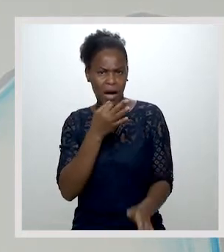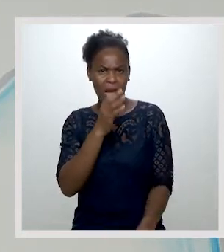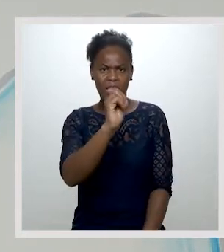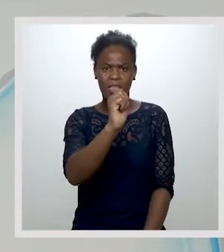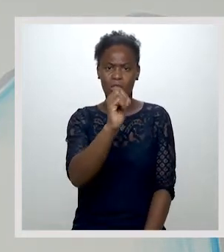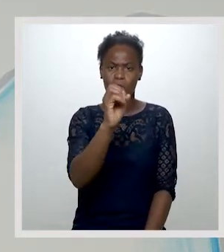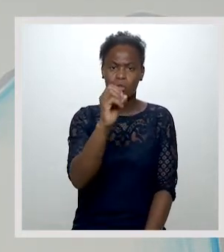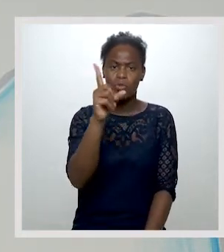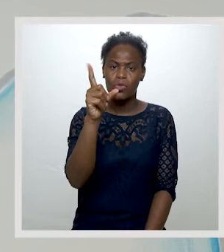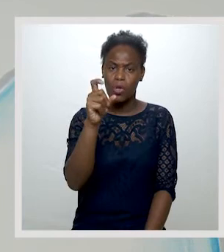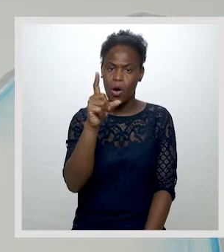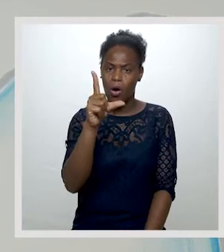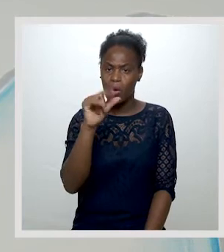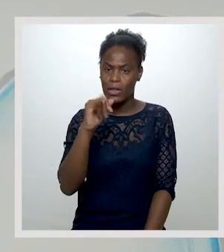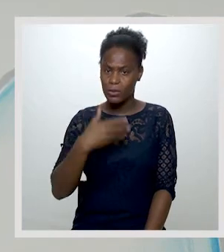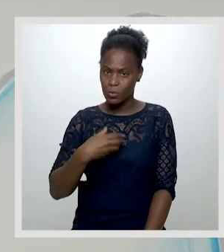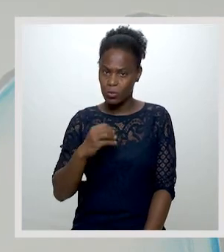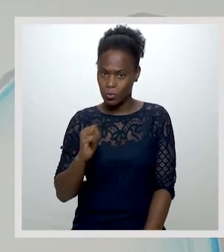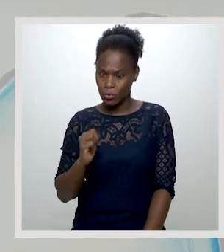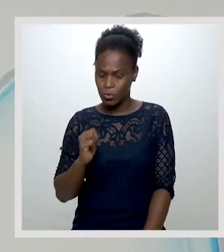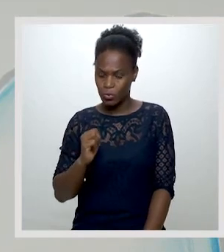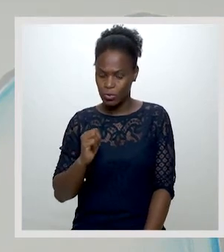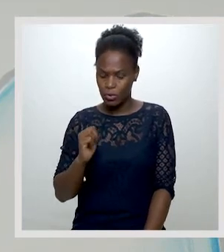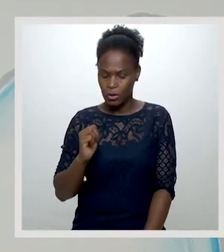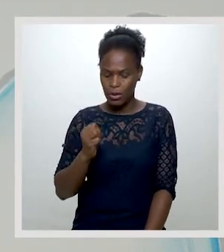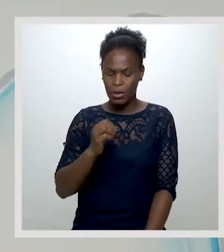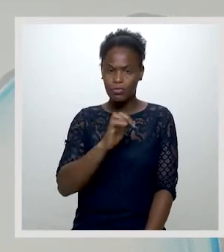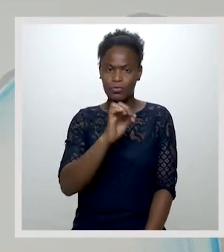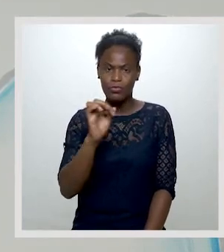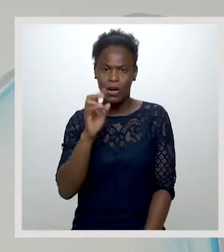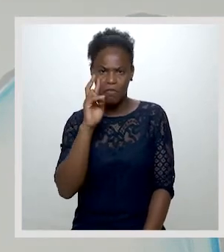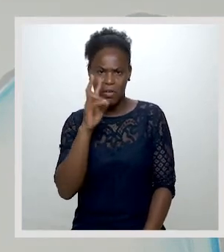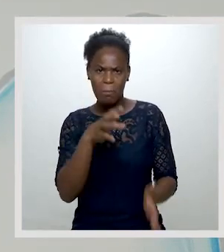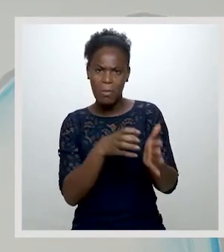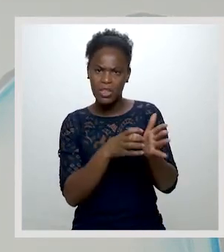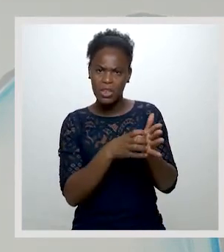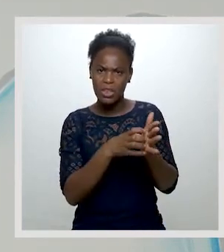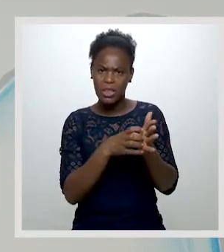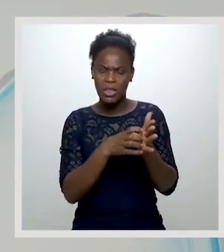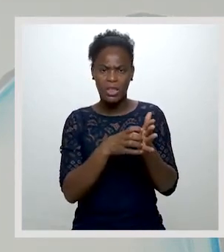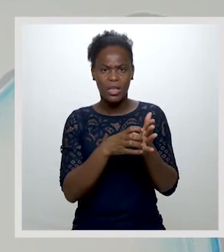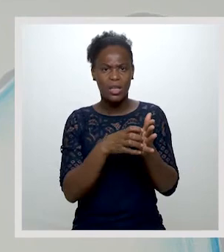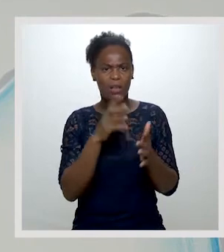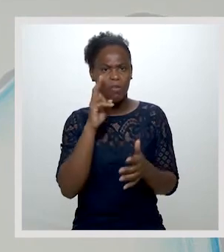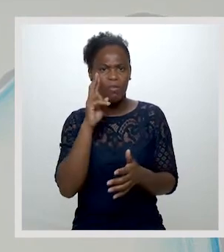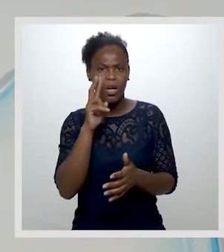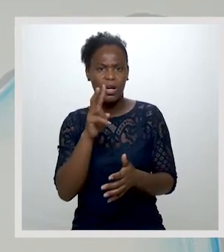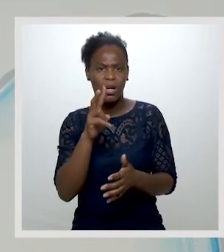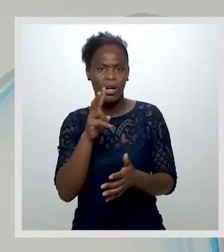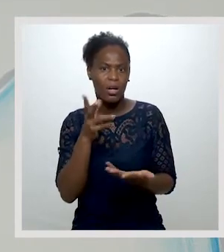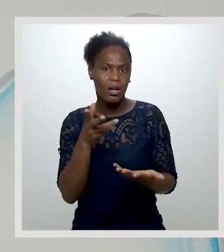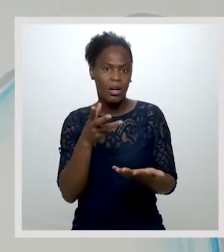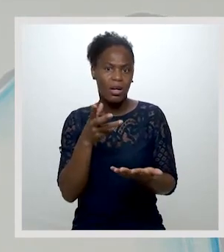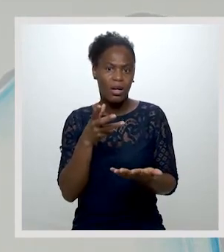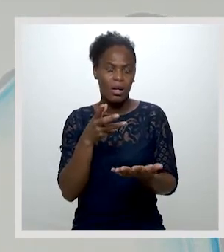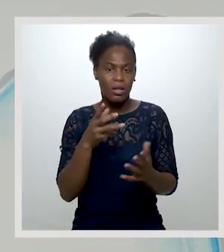sólidos, já viram a imagem da pirâmide do Egito? Eu acho que